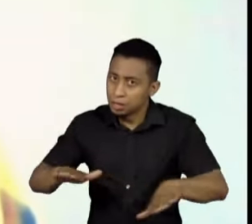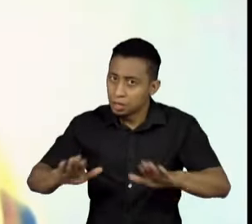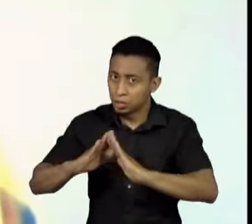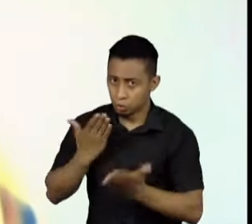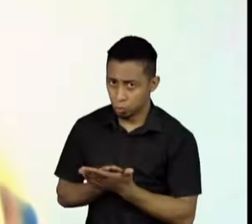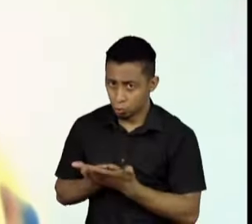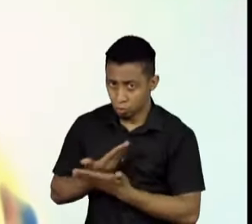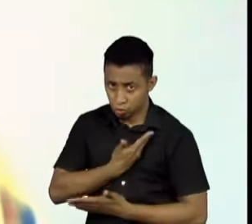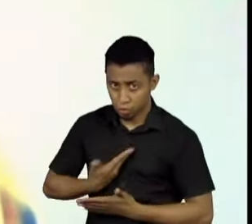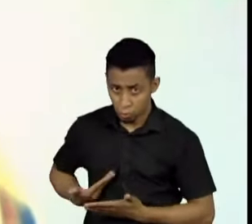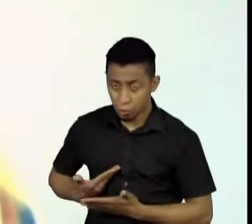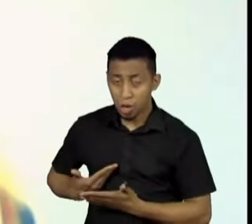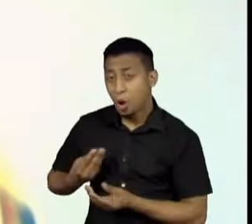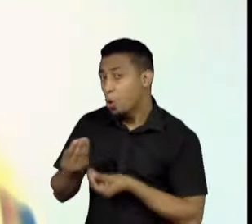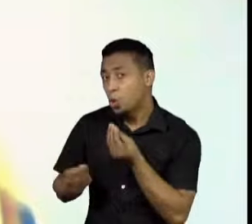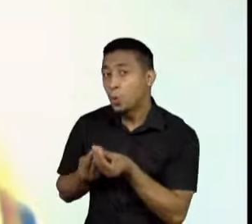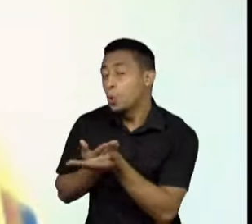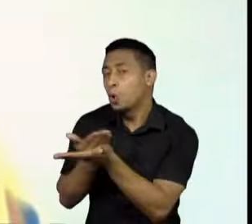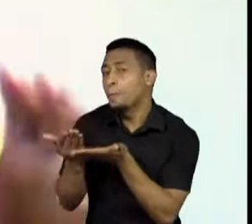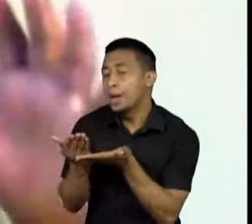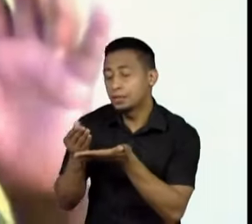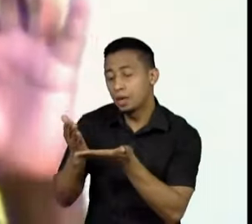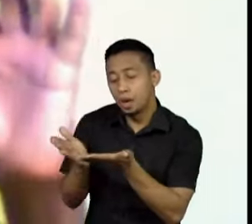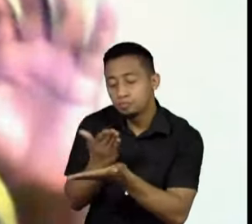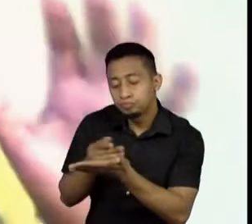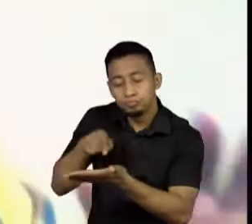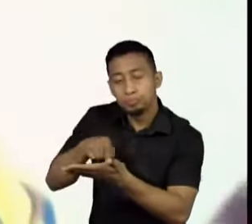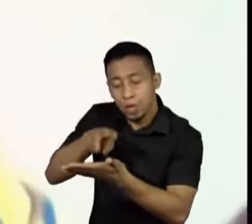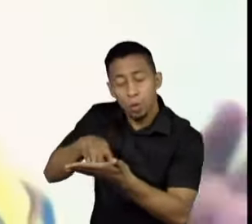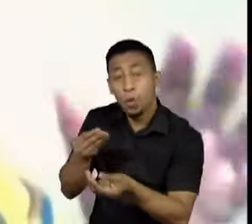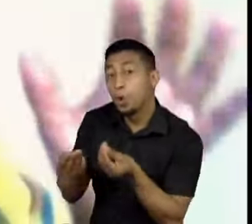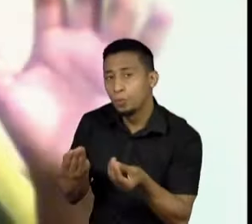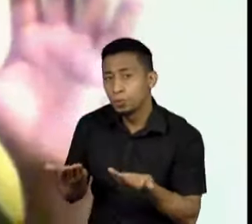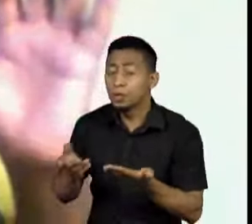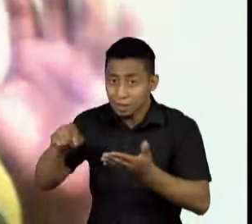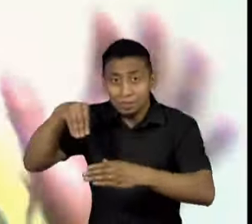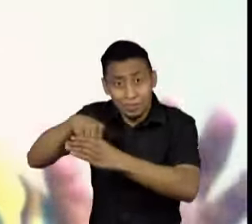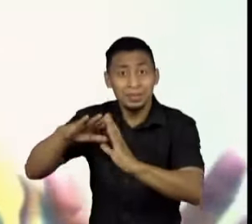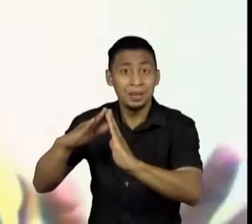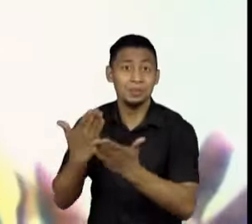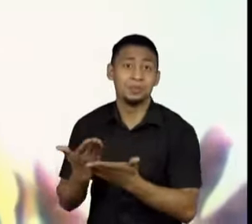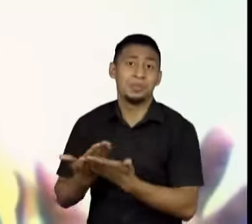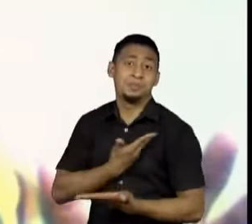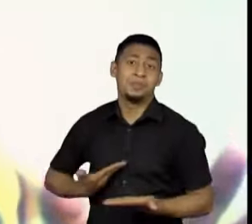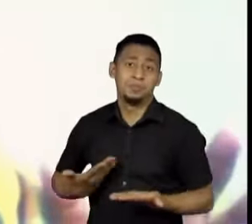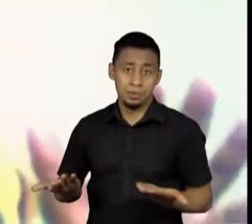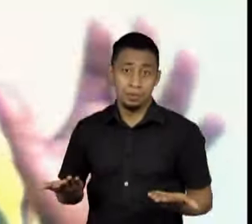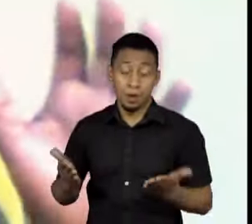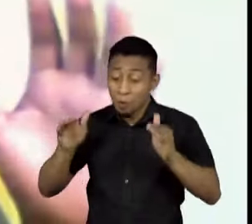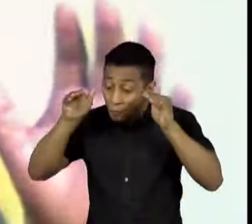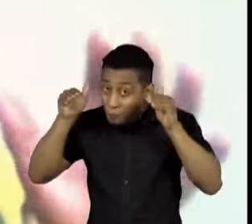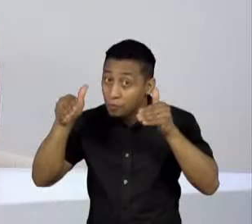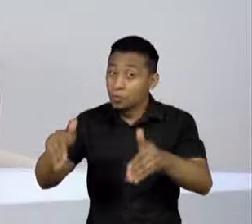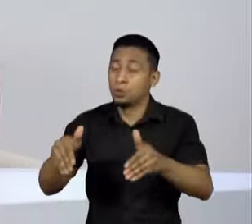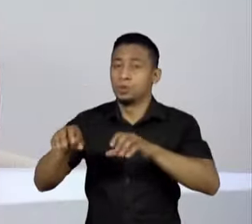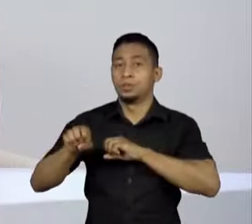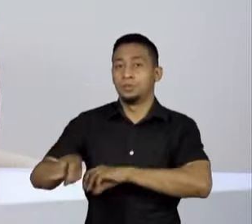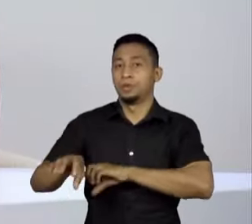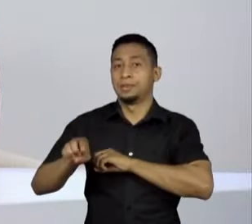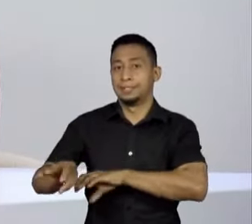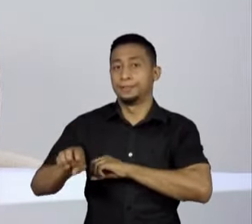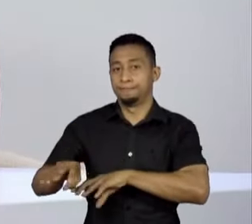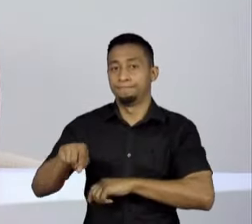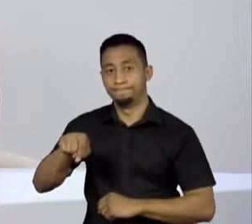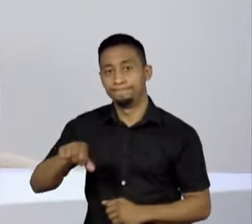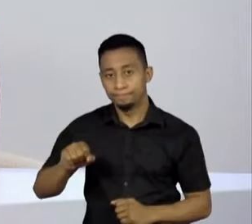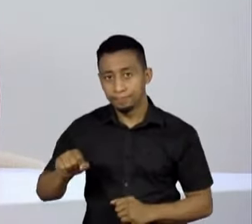contato com o livro quando eles chegam na escola pública. Então, eu acho que o primeiro foco é a educação. Eu acho que a educação ela tinha de